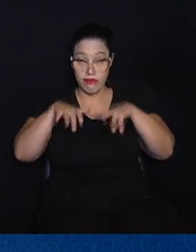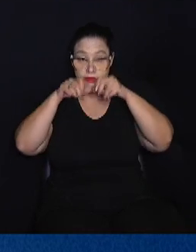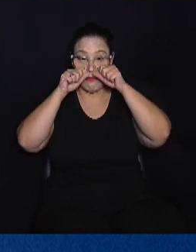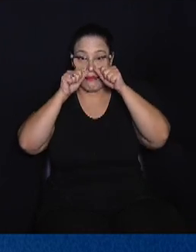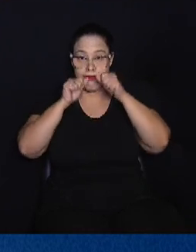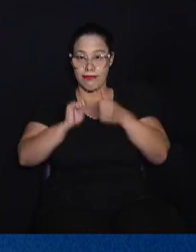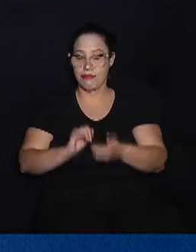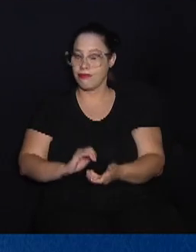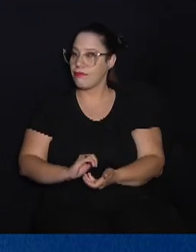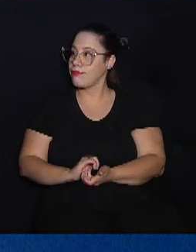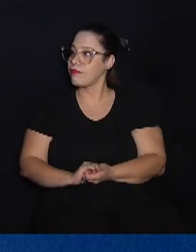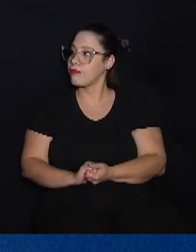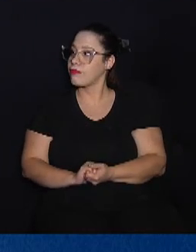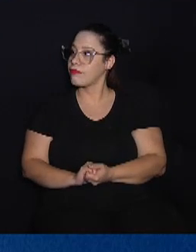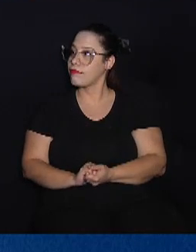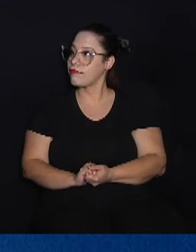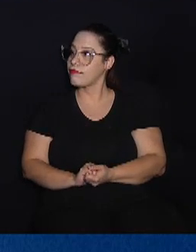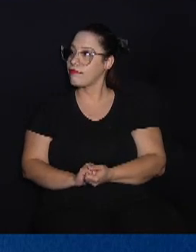respiratória.